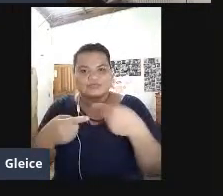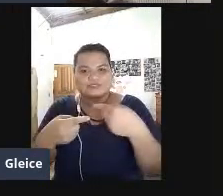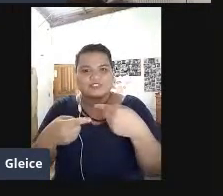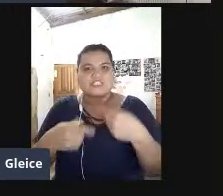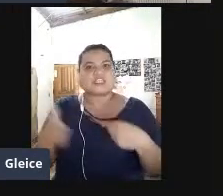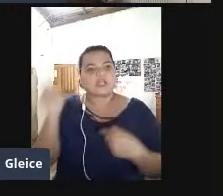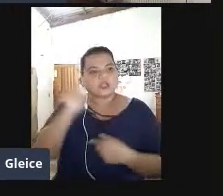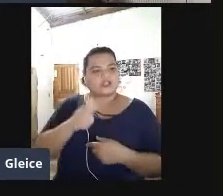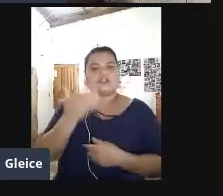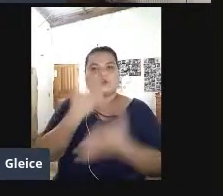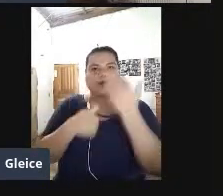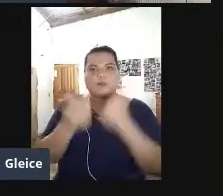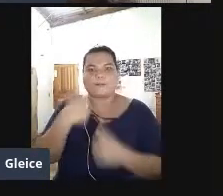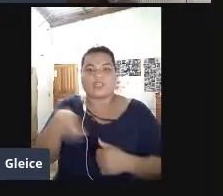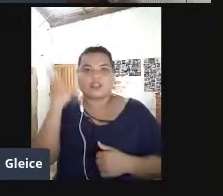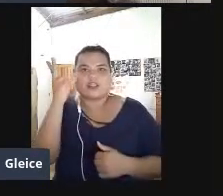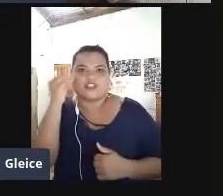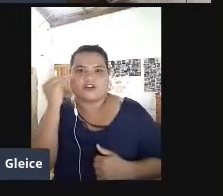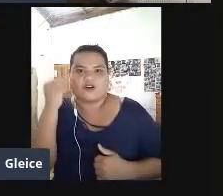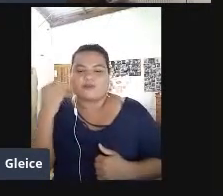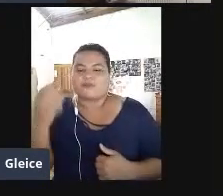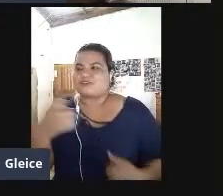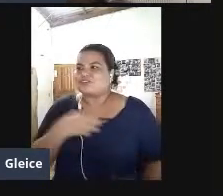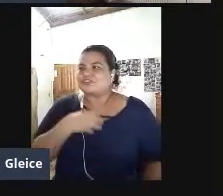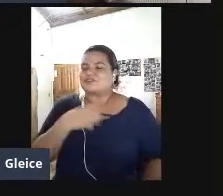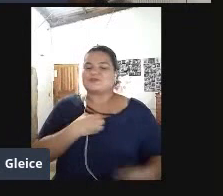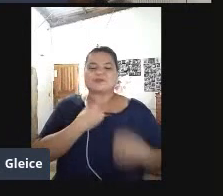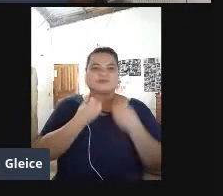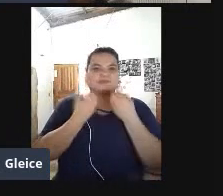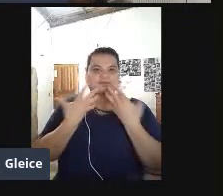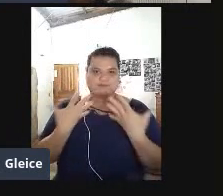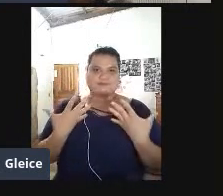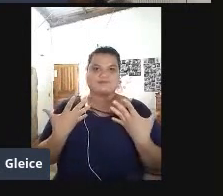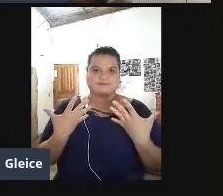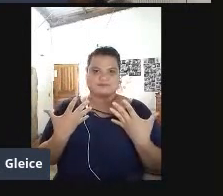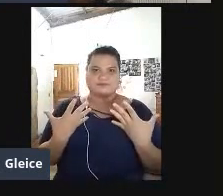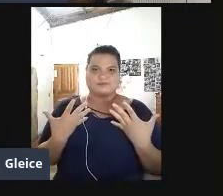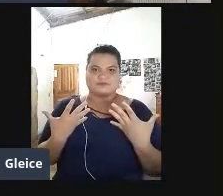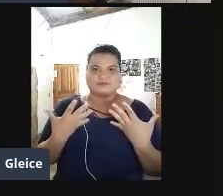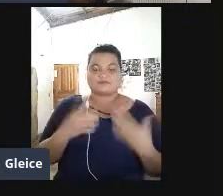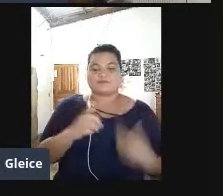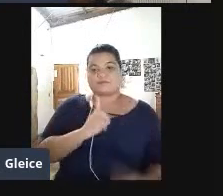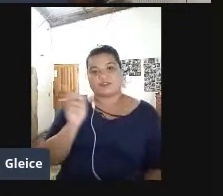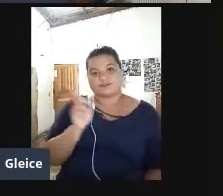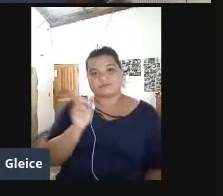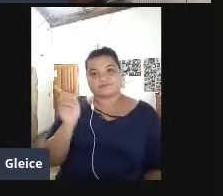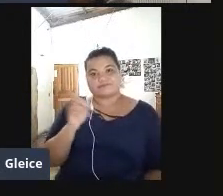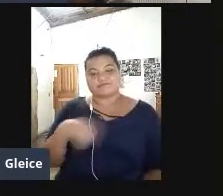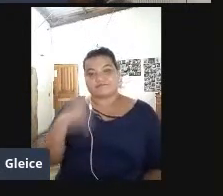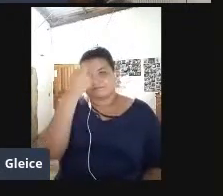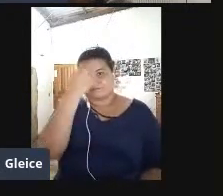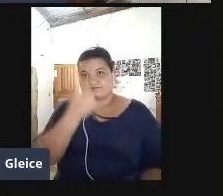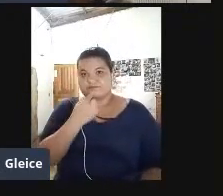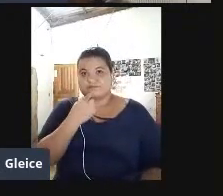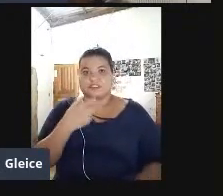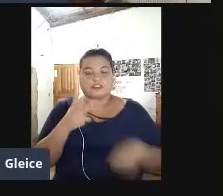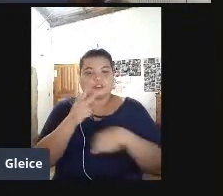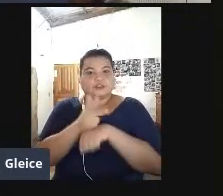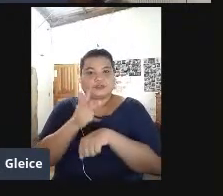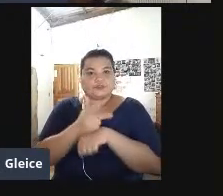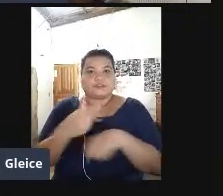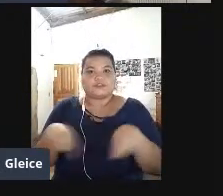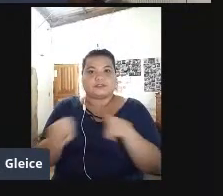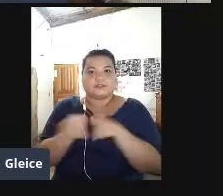é uma sensação muito boa. Nessa imagem da direita, eu coloquei um vídeo em que eu fiz a